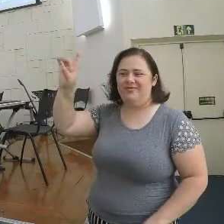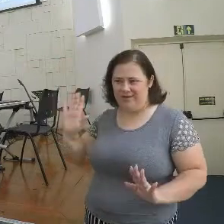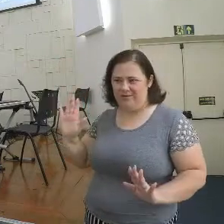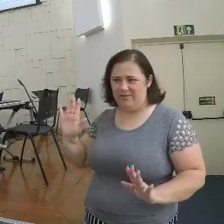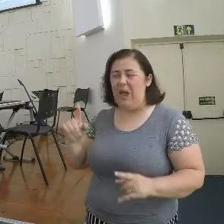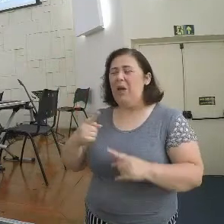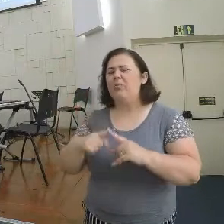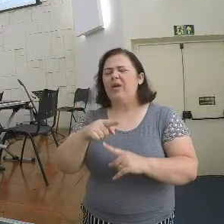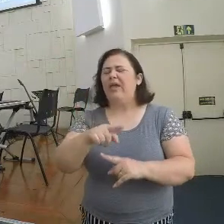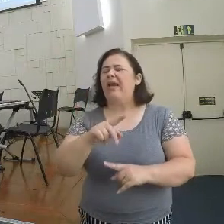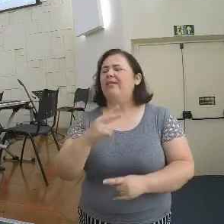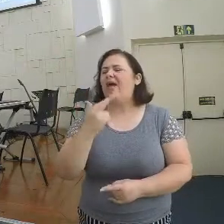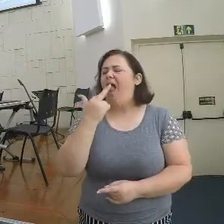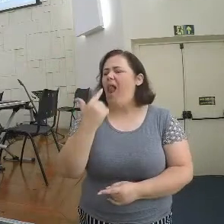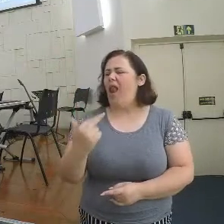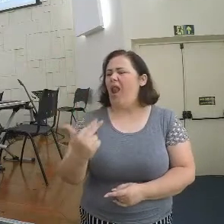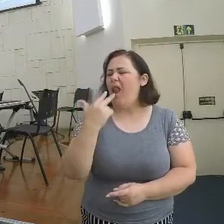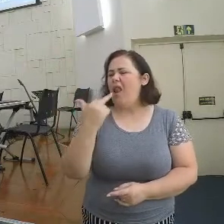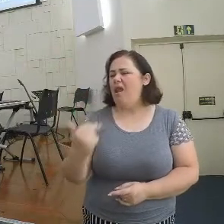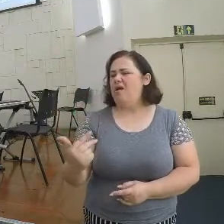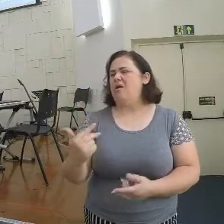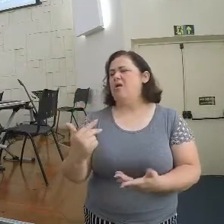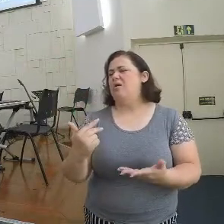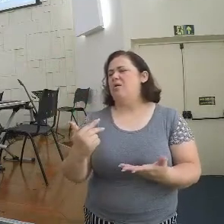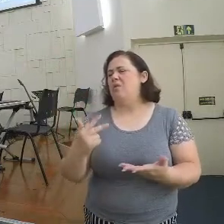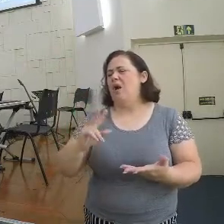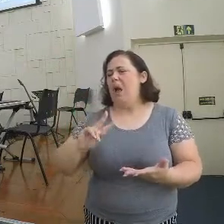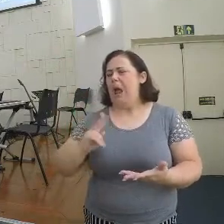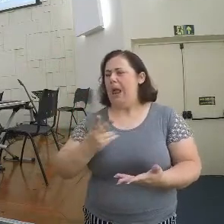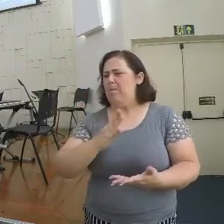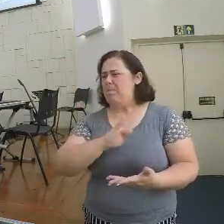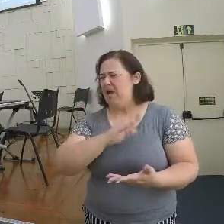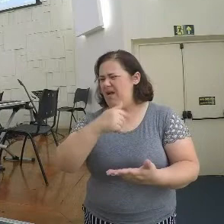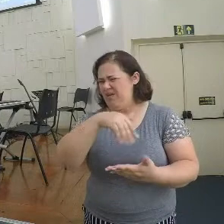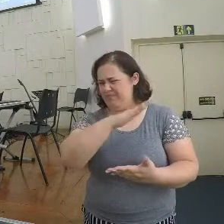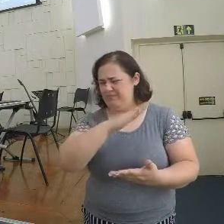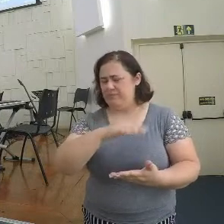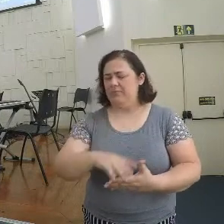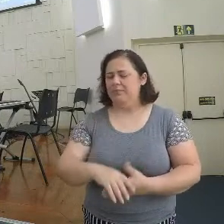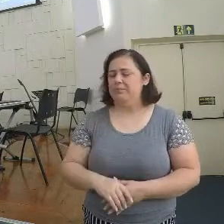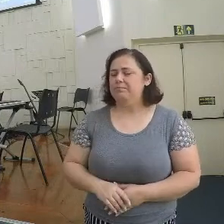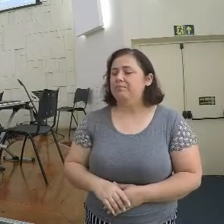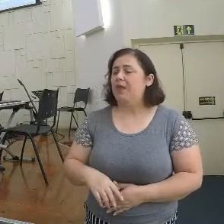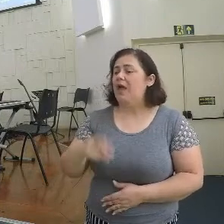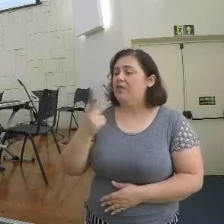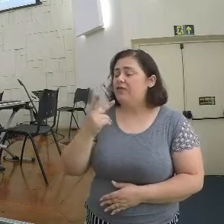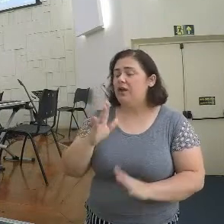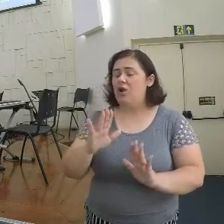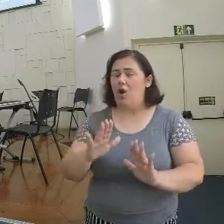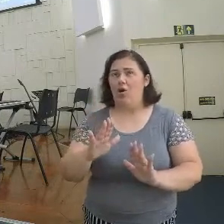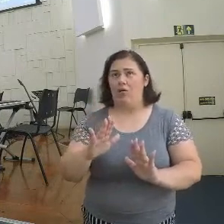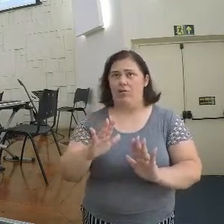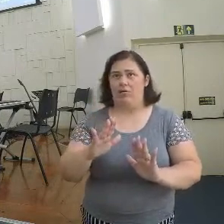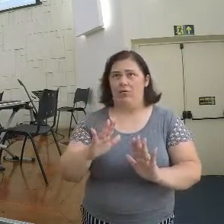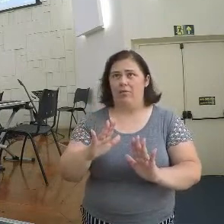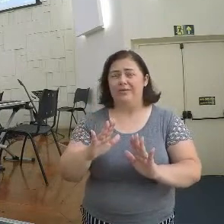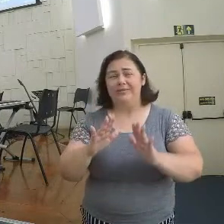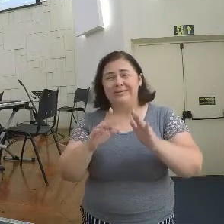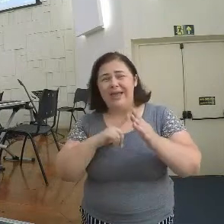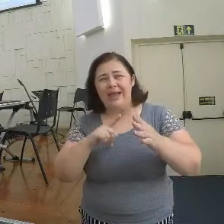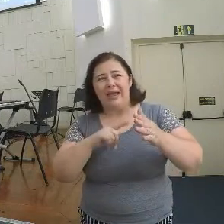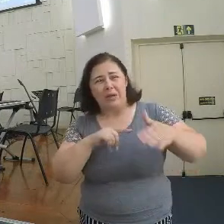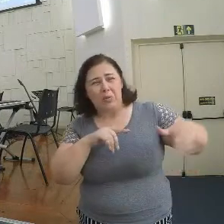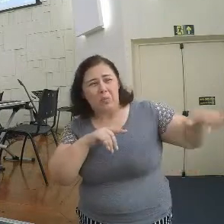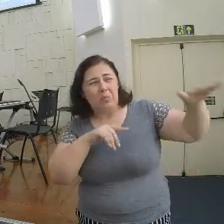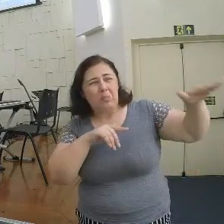que está perdido, aquele que vive em perigo. O que está sendo dito é: não apenas meu pai vem da região de Arã,